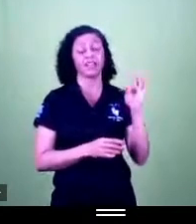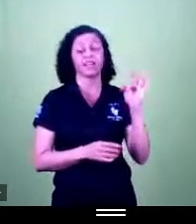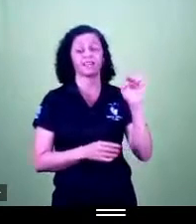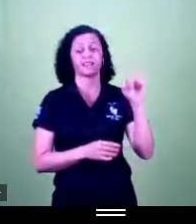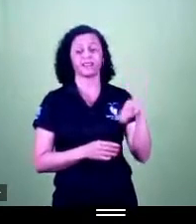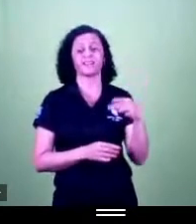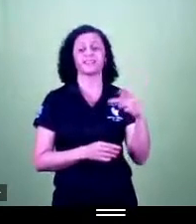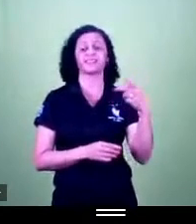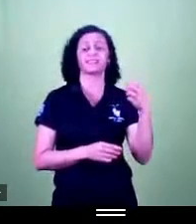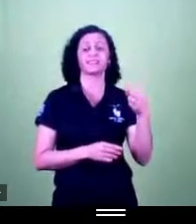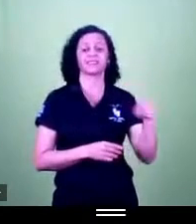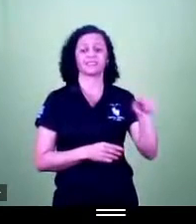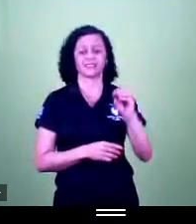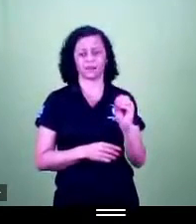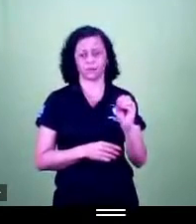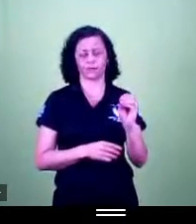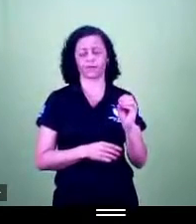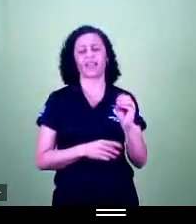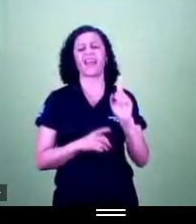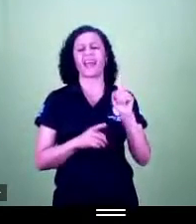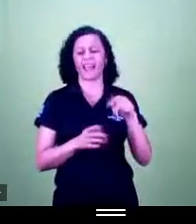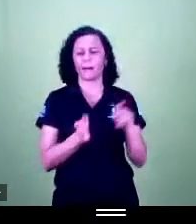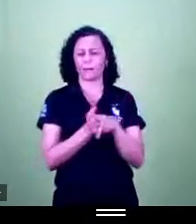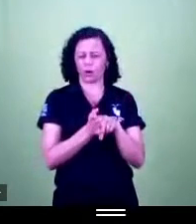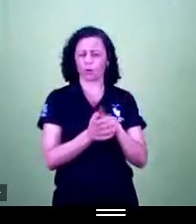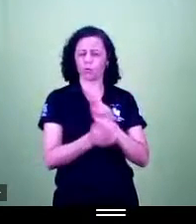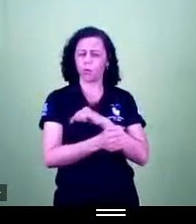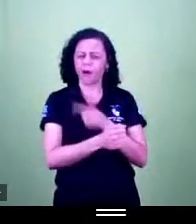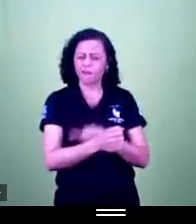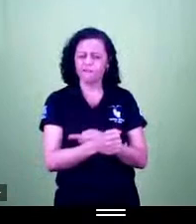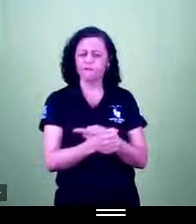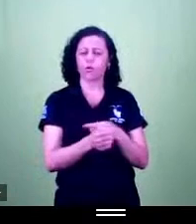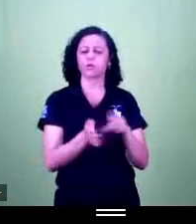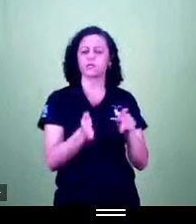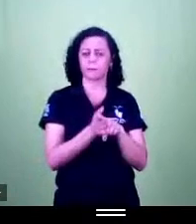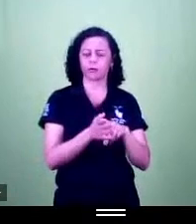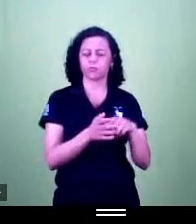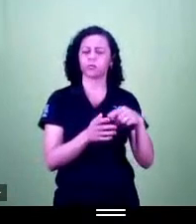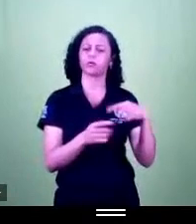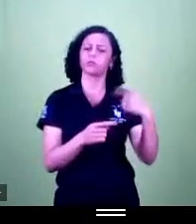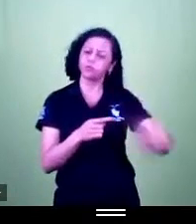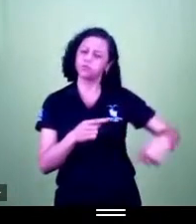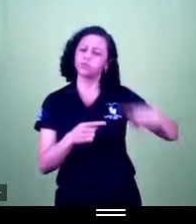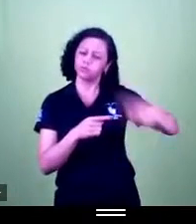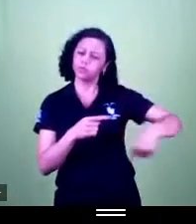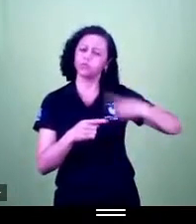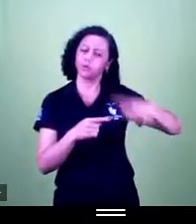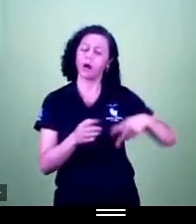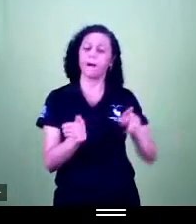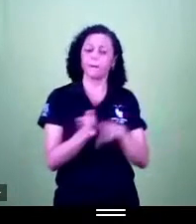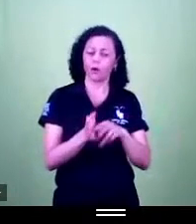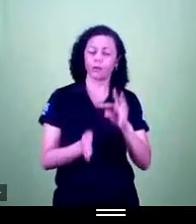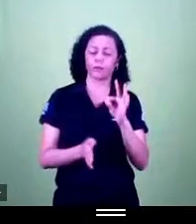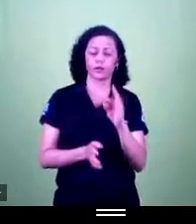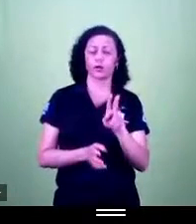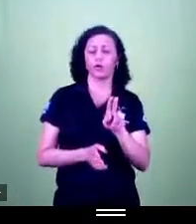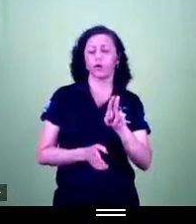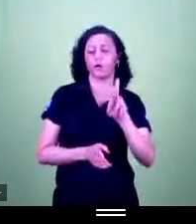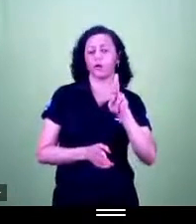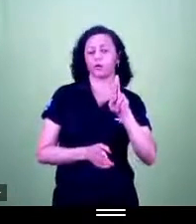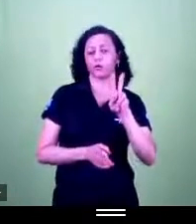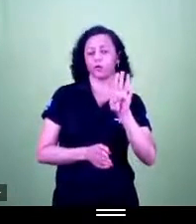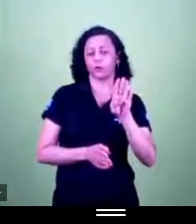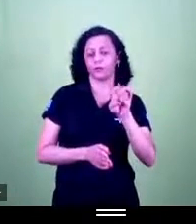força eletromotriz, né? De um gerador de energia. Quando eu estou fazendo uma força eletromotriz de uma turbina hidráulica,